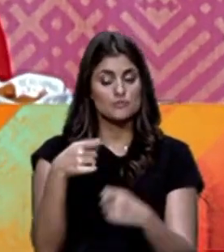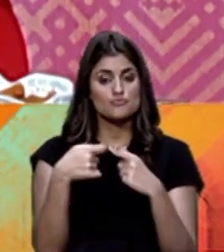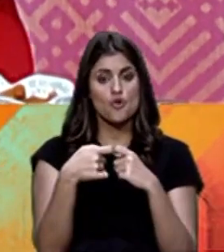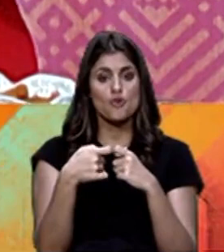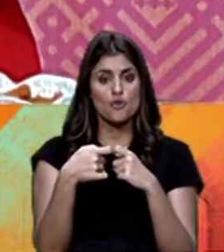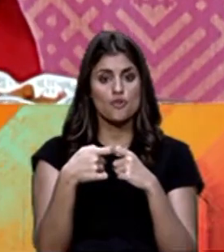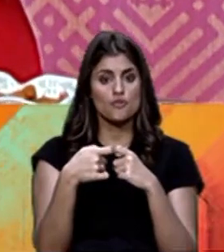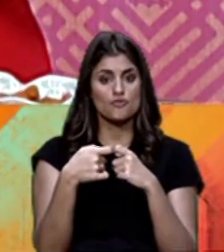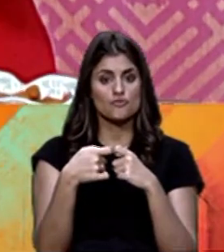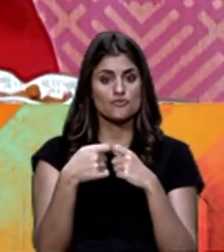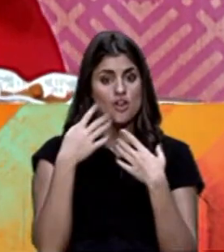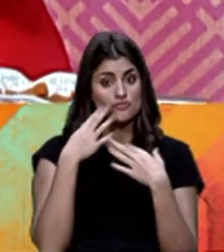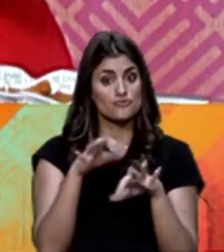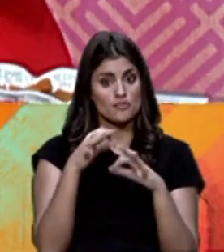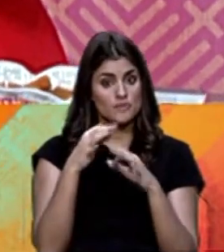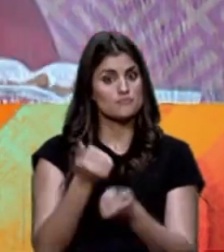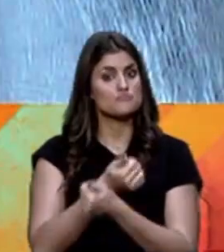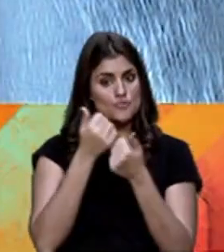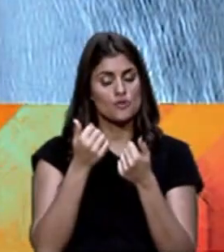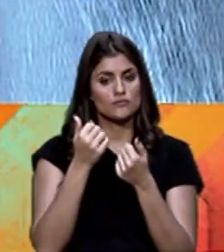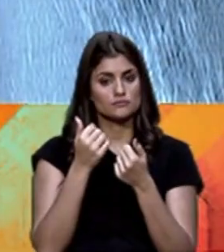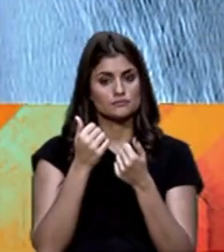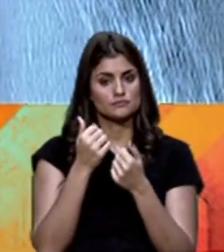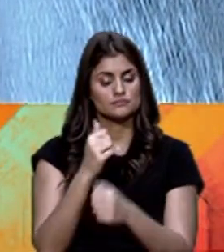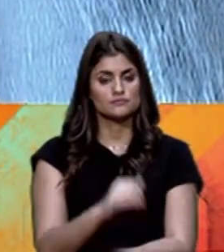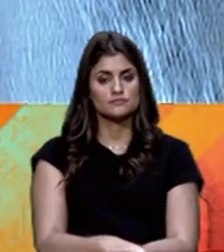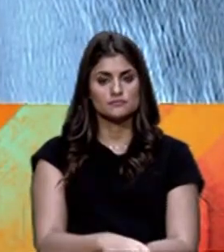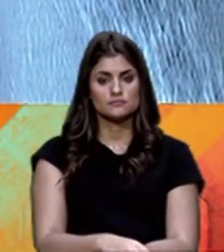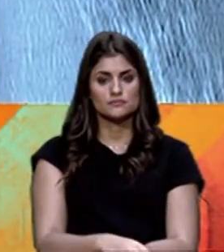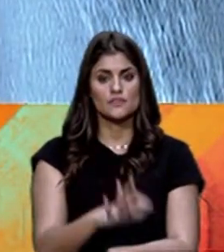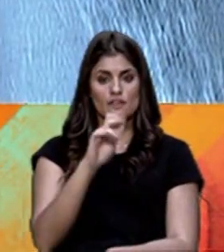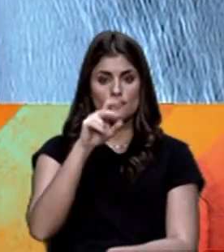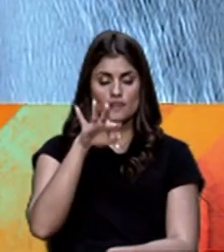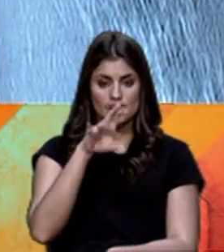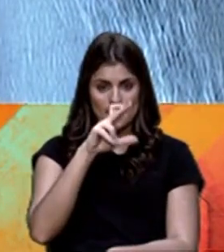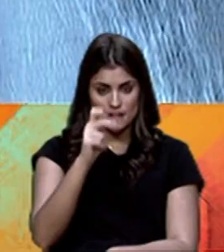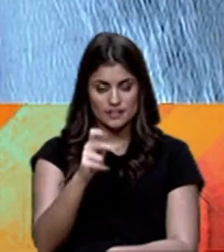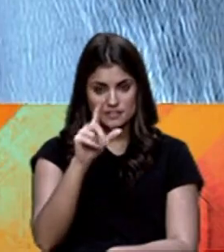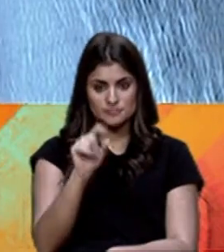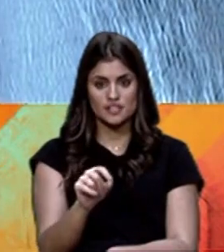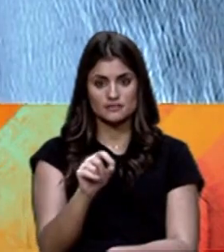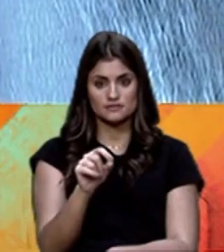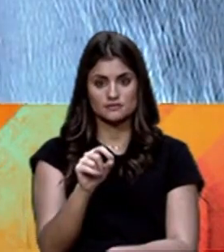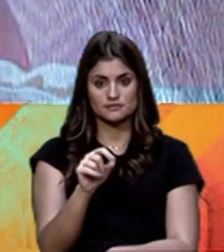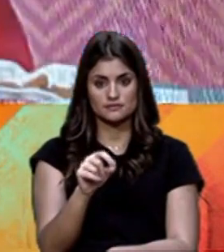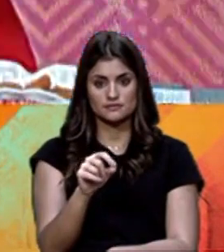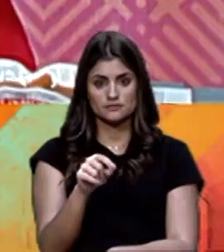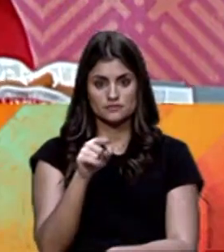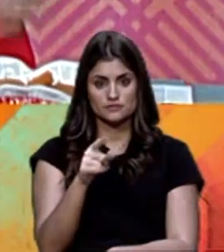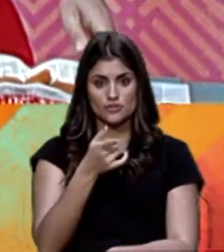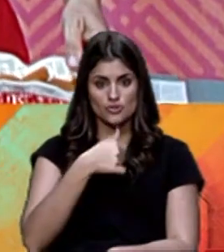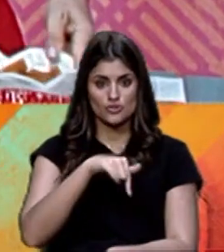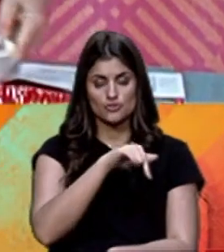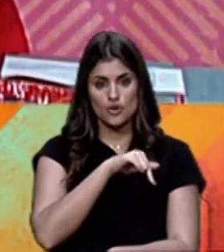dizer, clássica, não é? Uhum. Feito por enrocheado com farinheira. E aqui é uma forma prática de nós